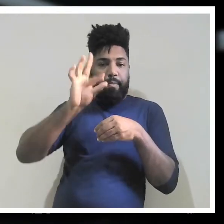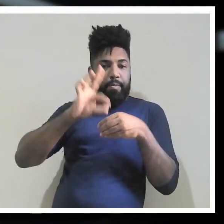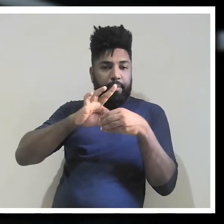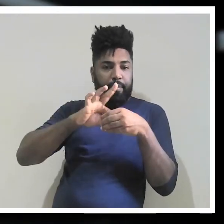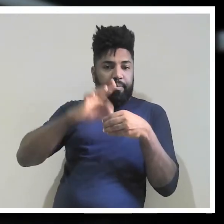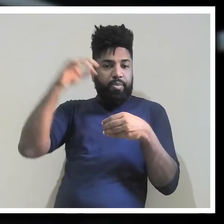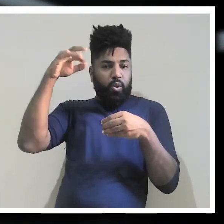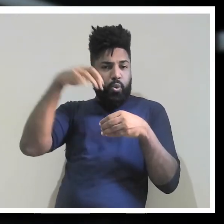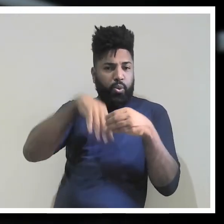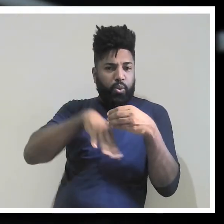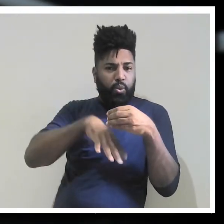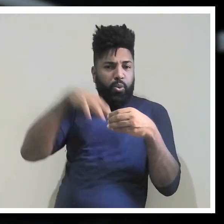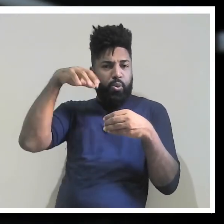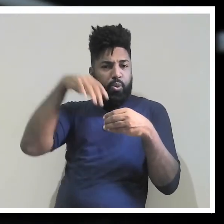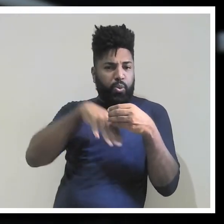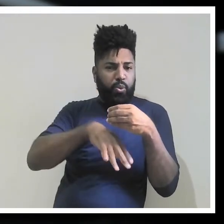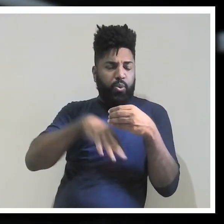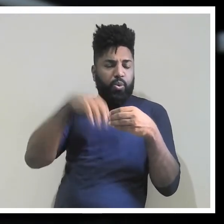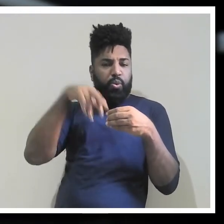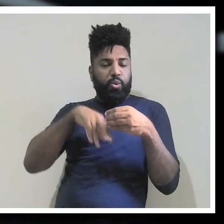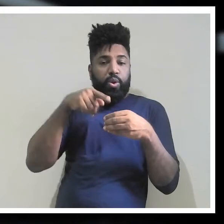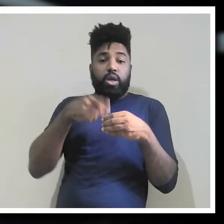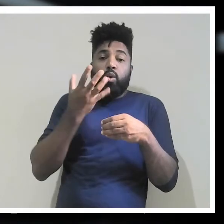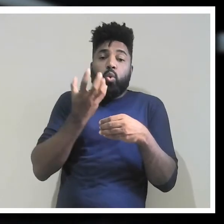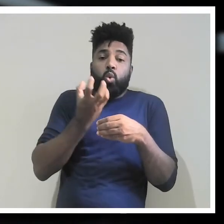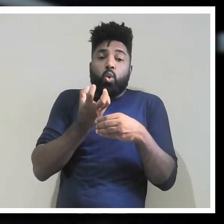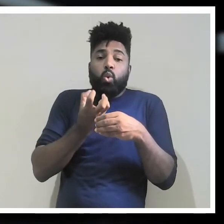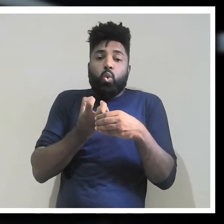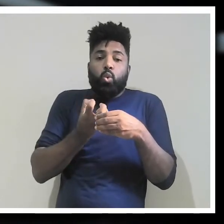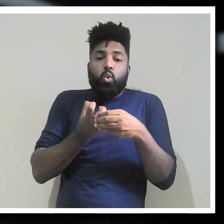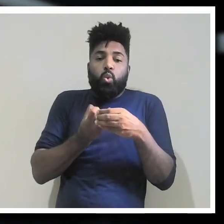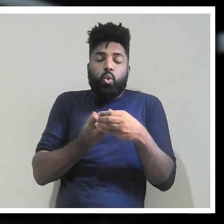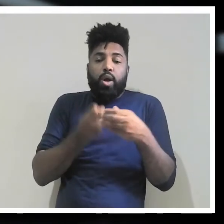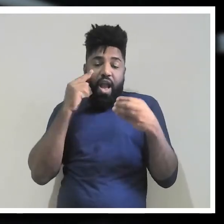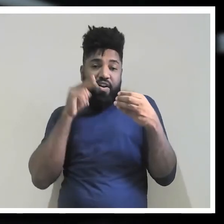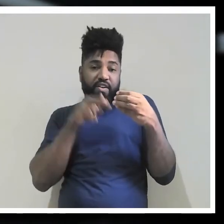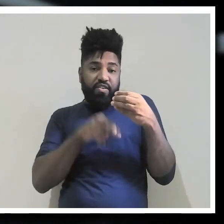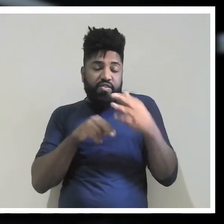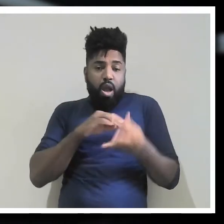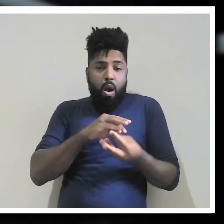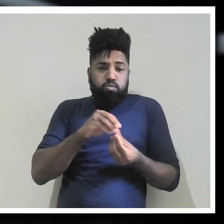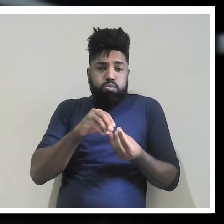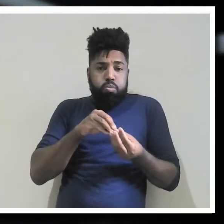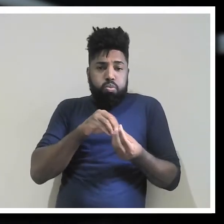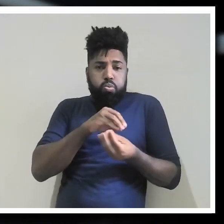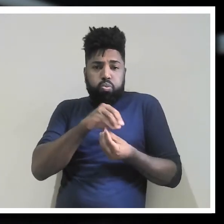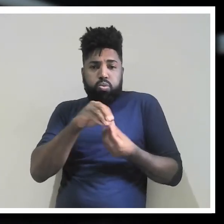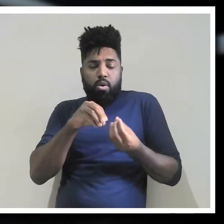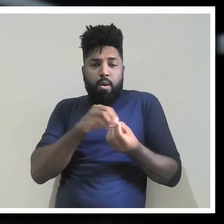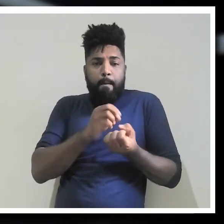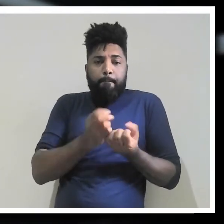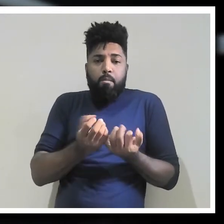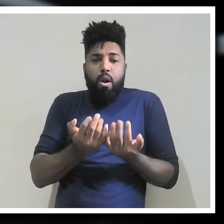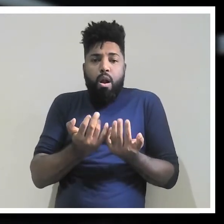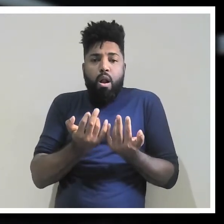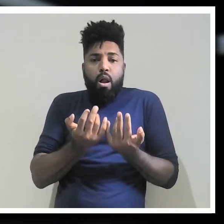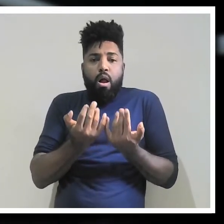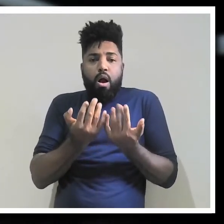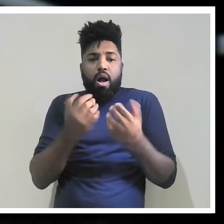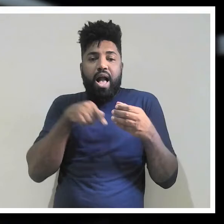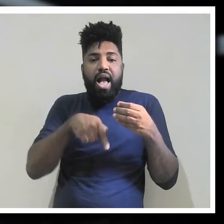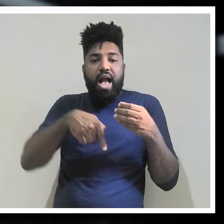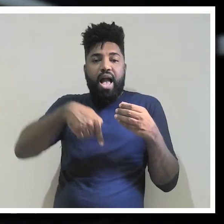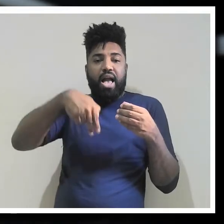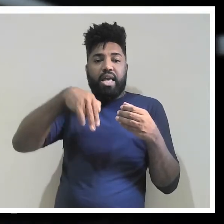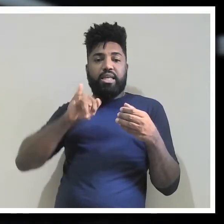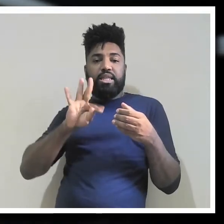a secagem do cristal. E é muito comum você ver formar uma espuma dentro do Kitasato, porque sobre baixa pressão a água vai entrar